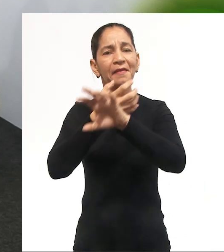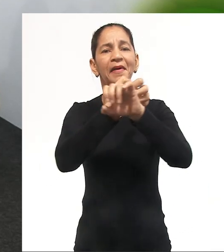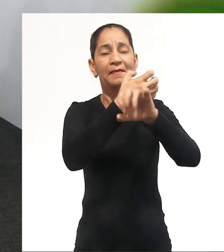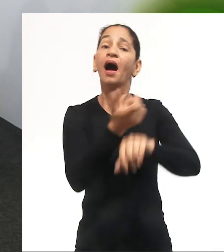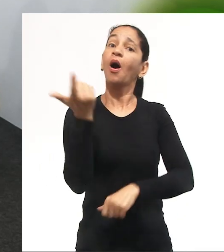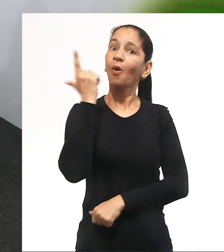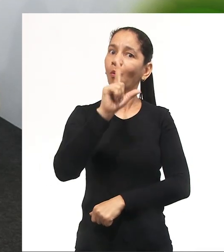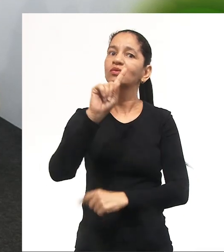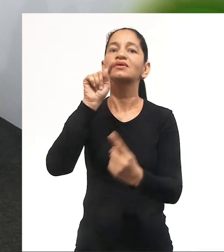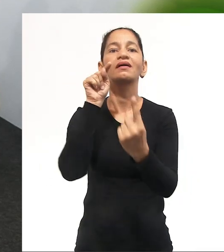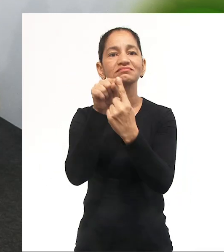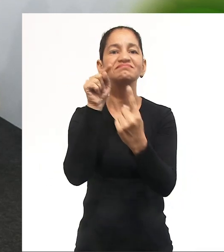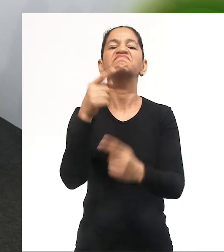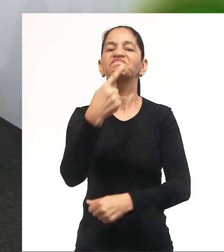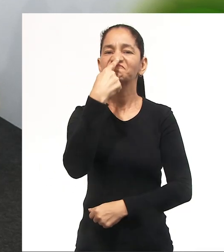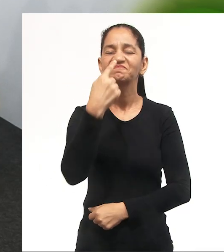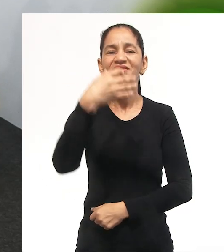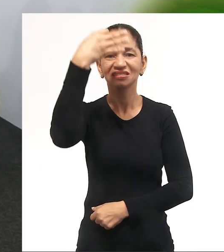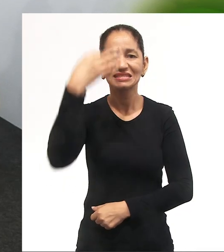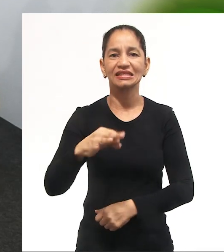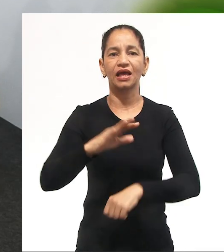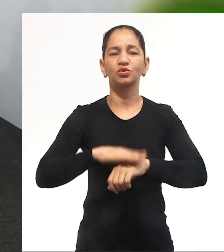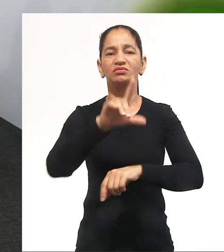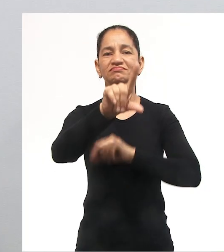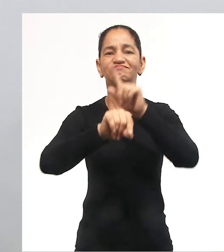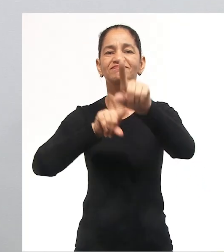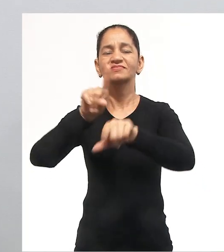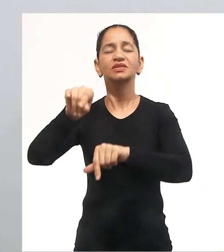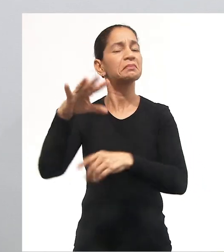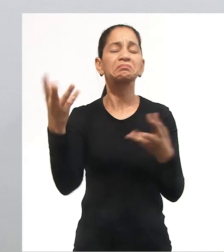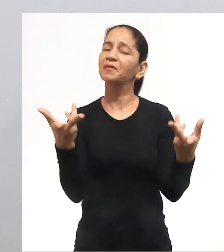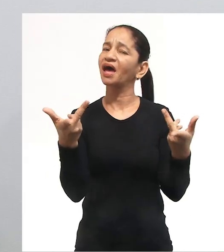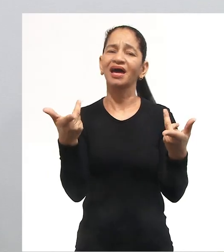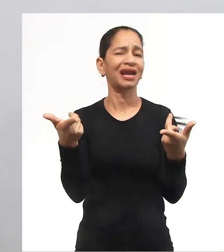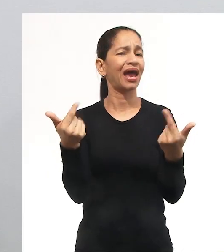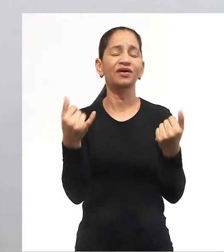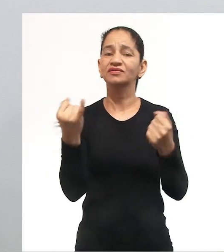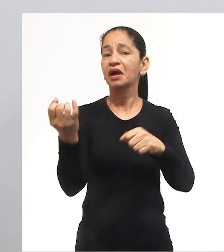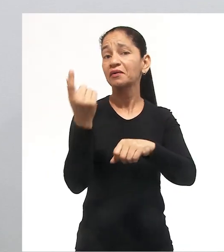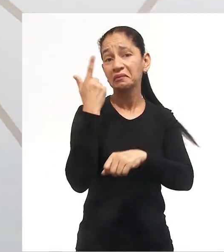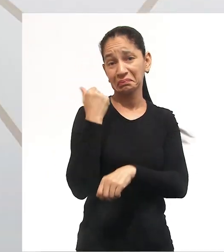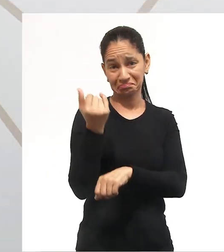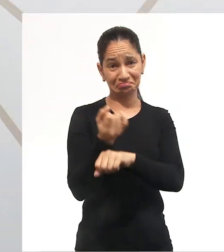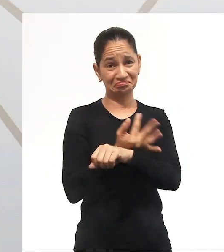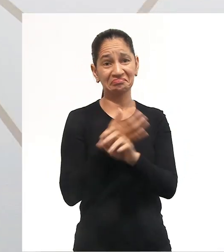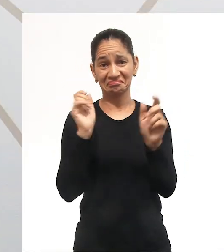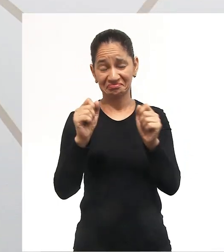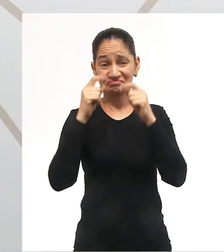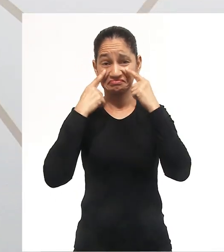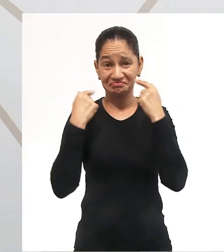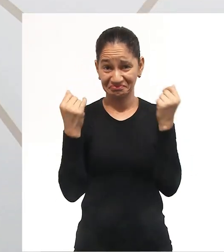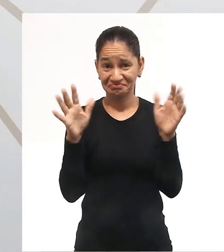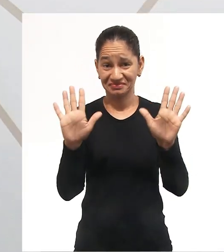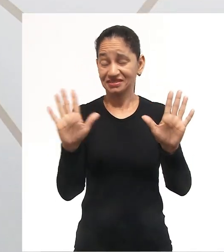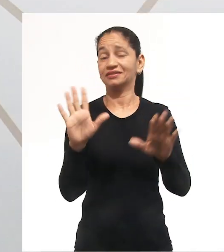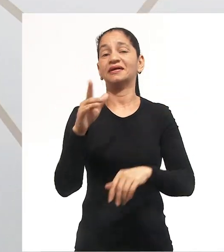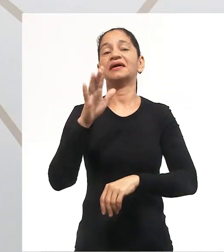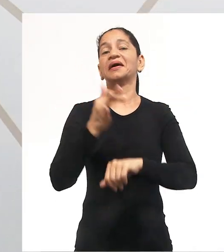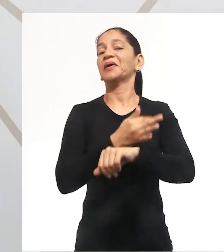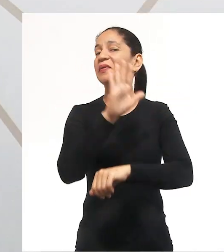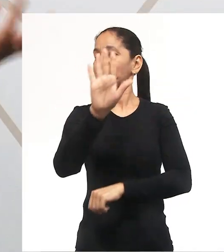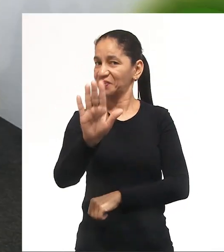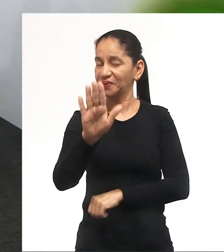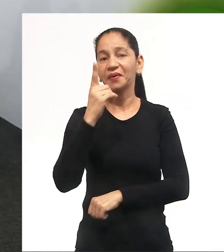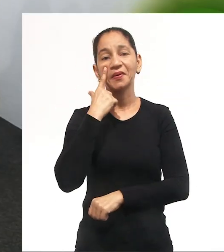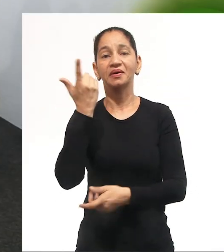ter a certeza da escolha do curso que a gente escolheu. Isso é maravilhoso. Ai, gente, eu vou me emocionar. Bom,